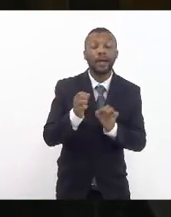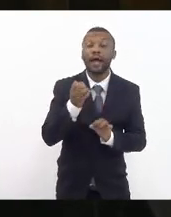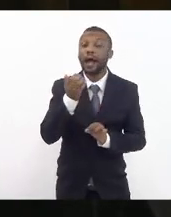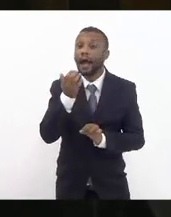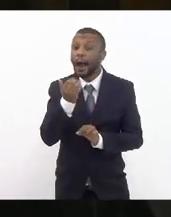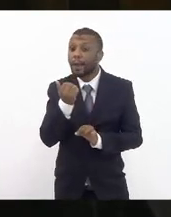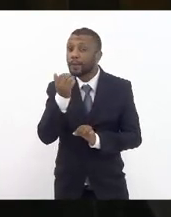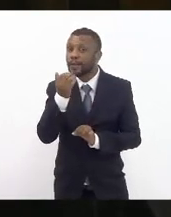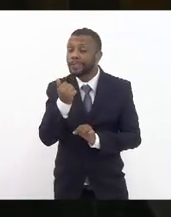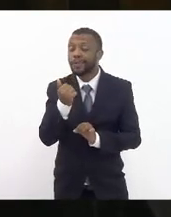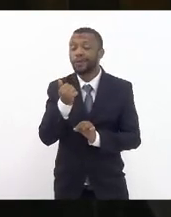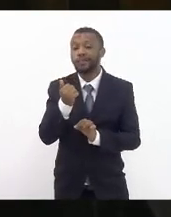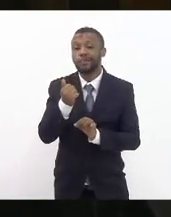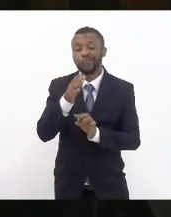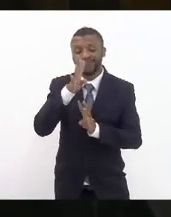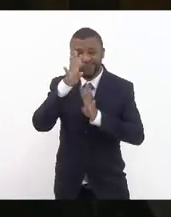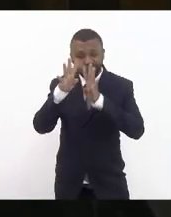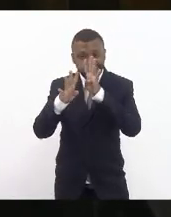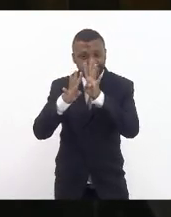alimentação errada,